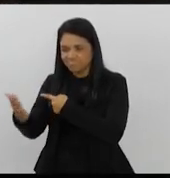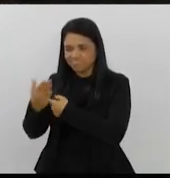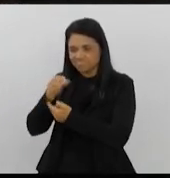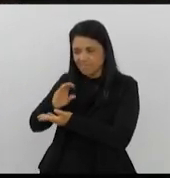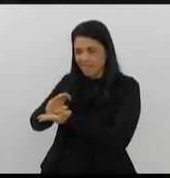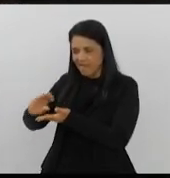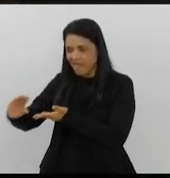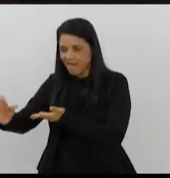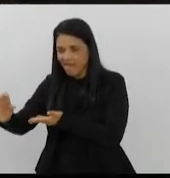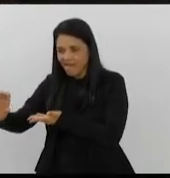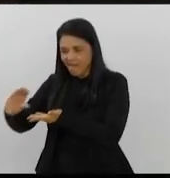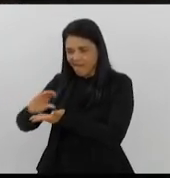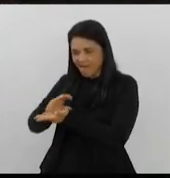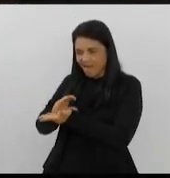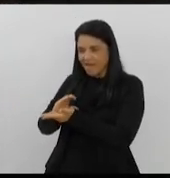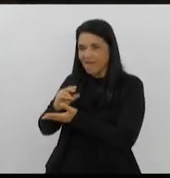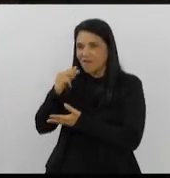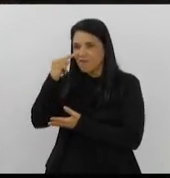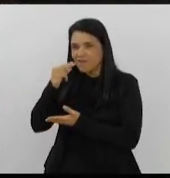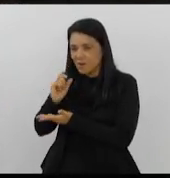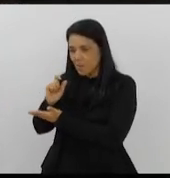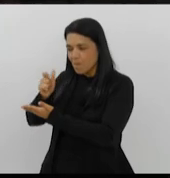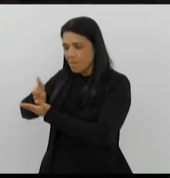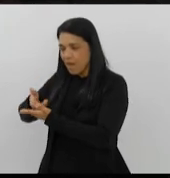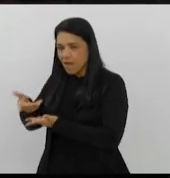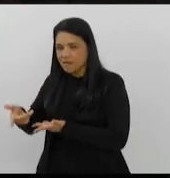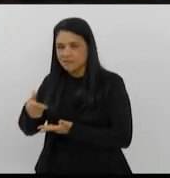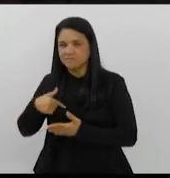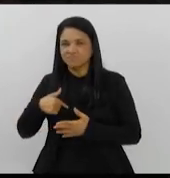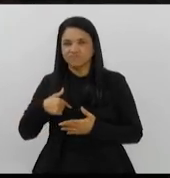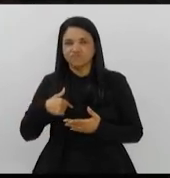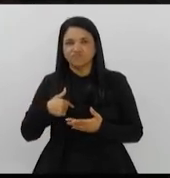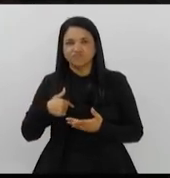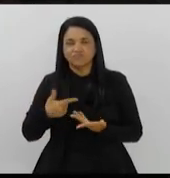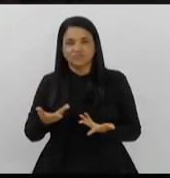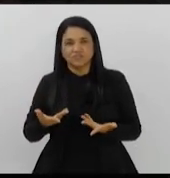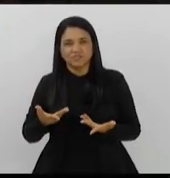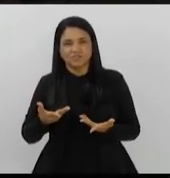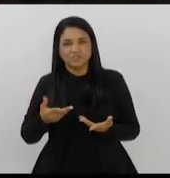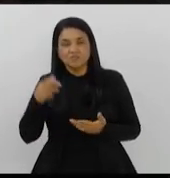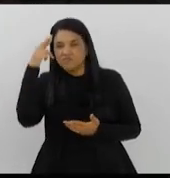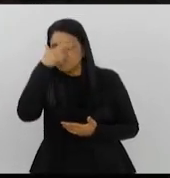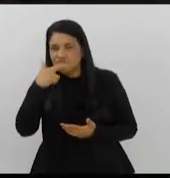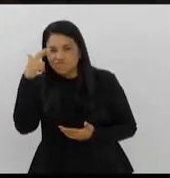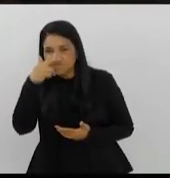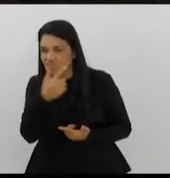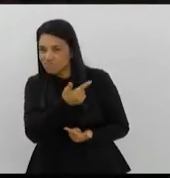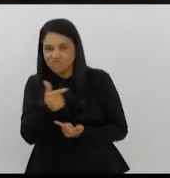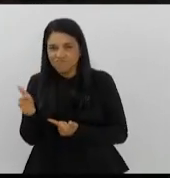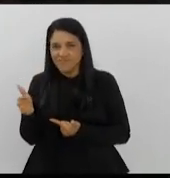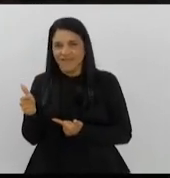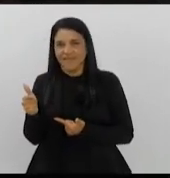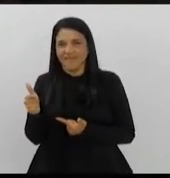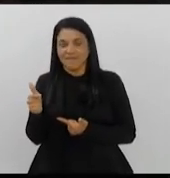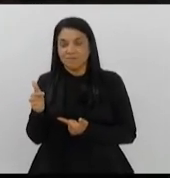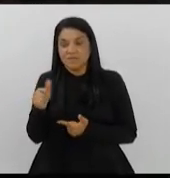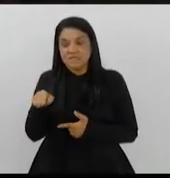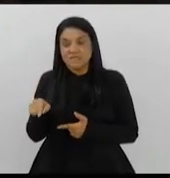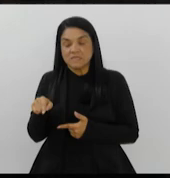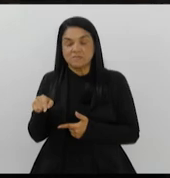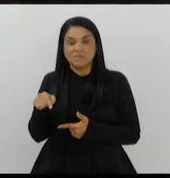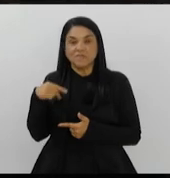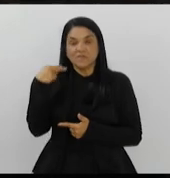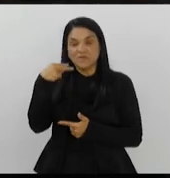a relação que tira a legitimidade do mandato parlamentar, que não fiscaliza. Não fiscaliza, senão ele vai perder as